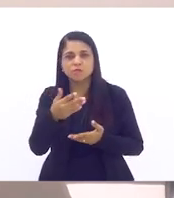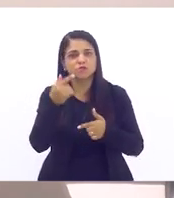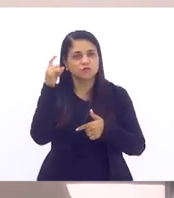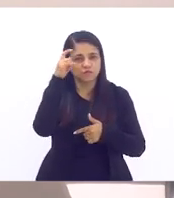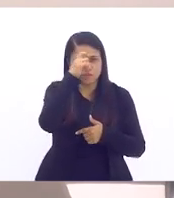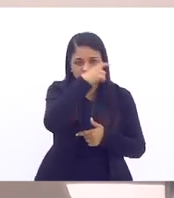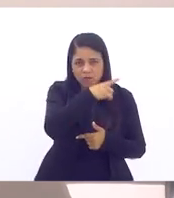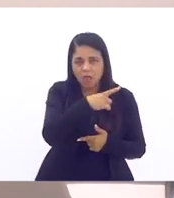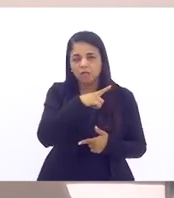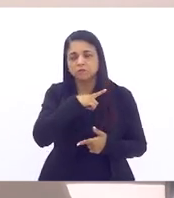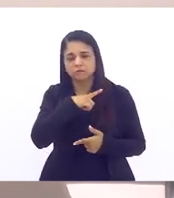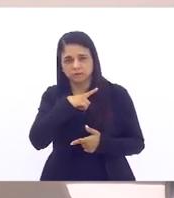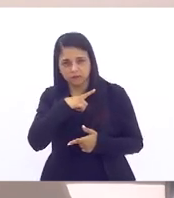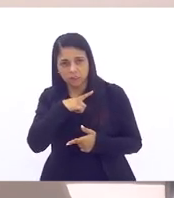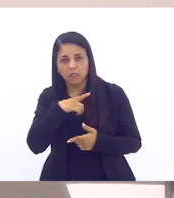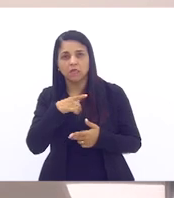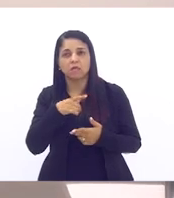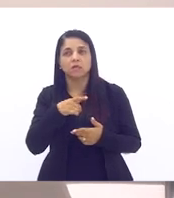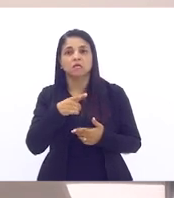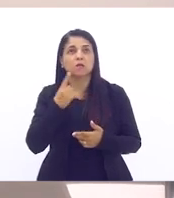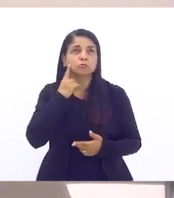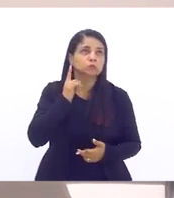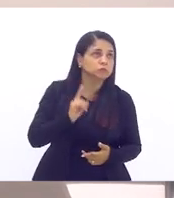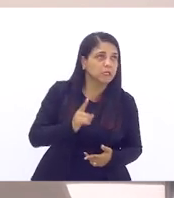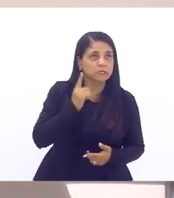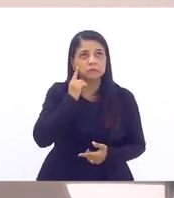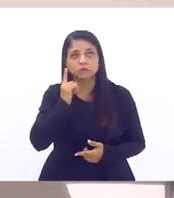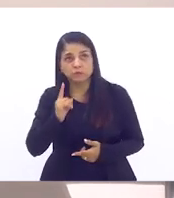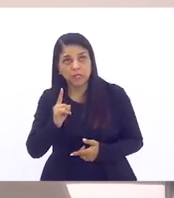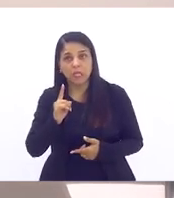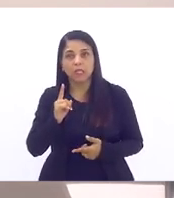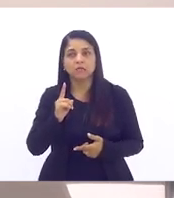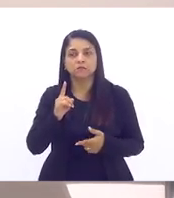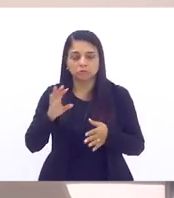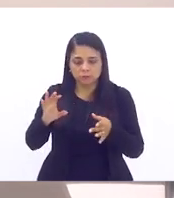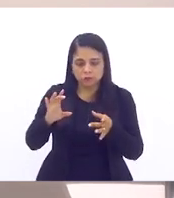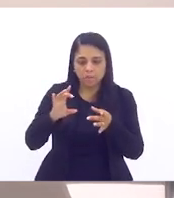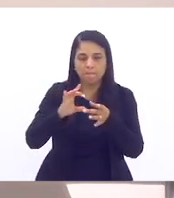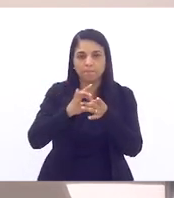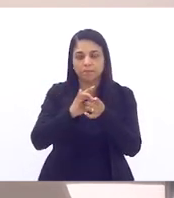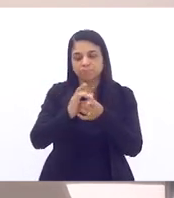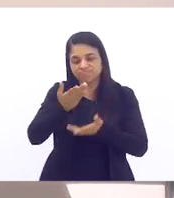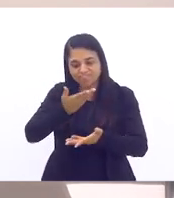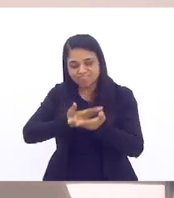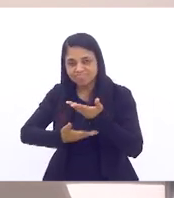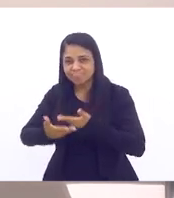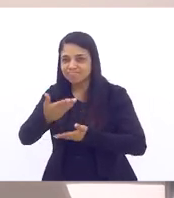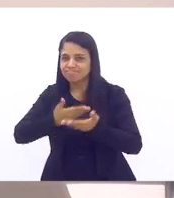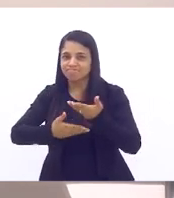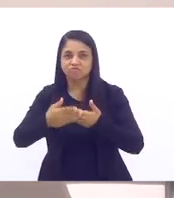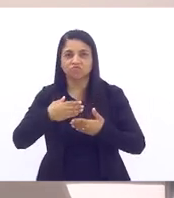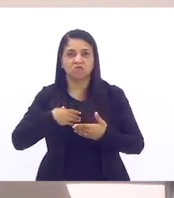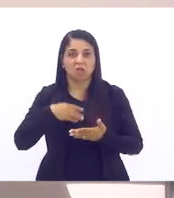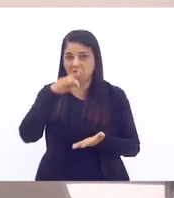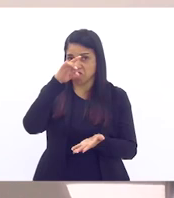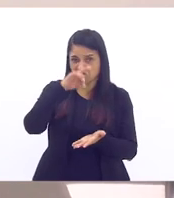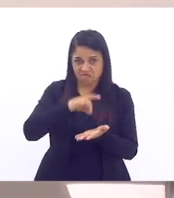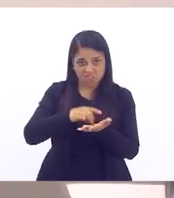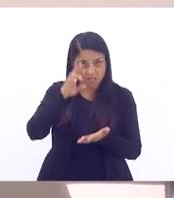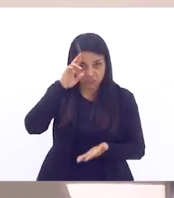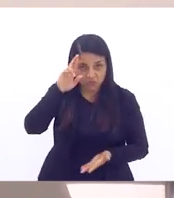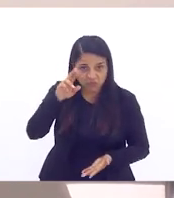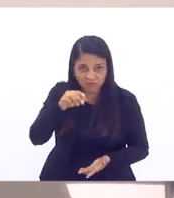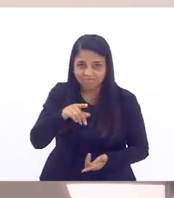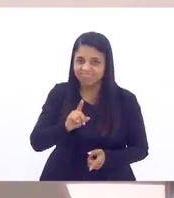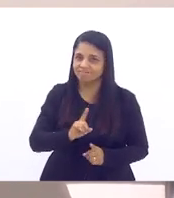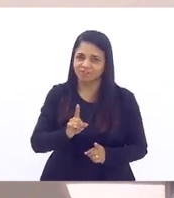com os não seis tantos não sei que hoje nós temos aqui não somos os donos da verdade das respostas